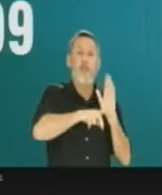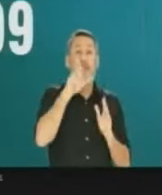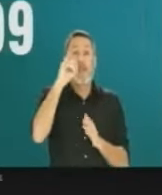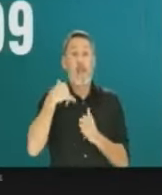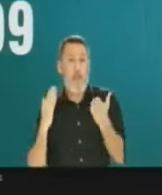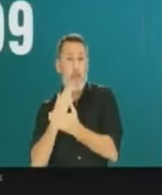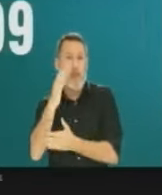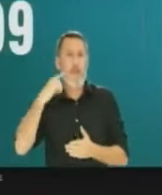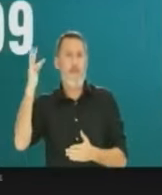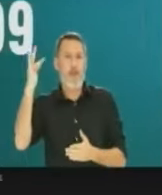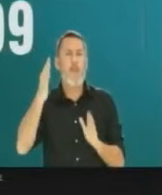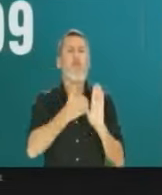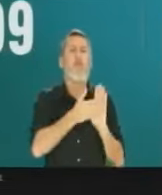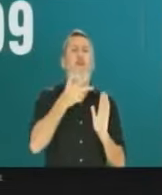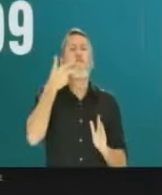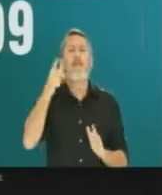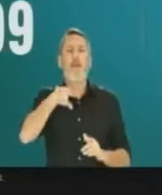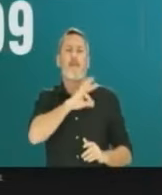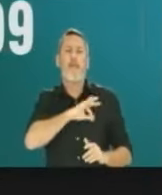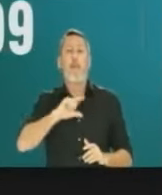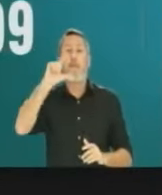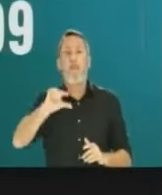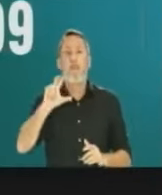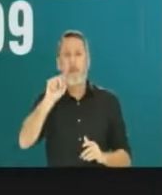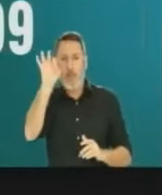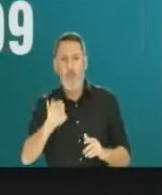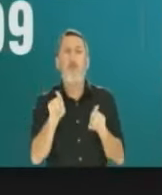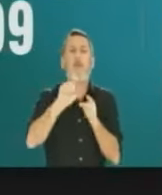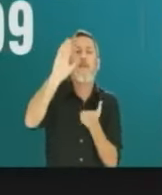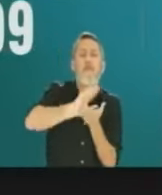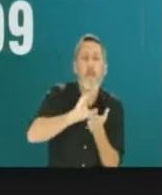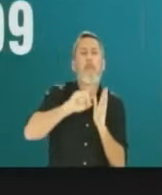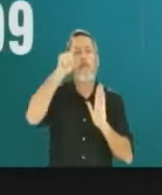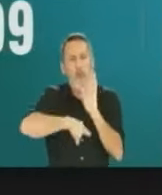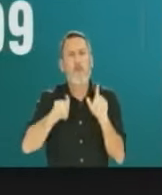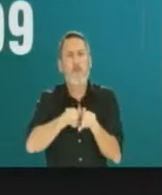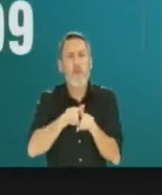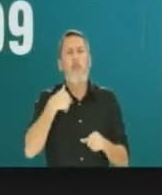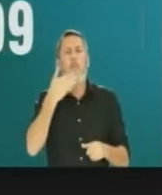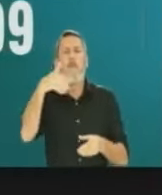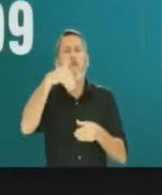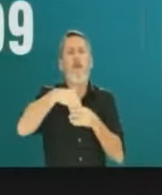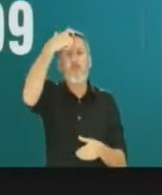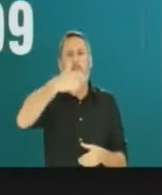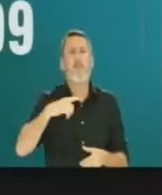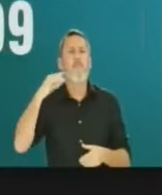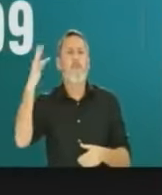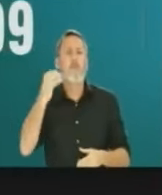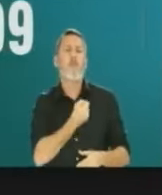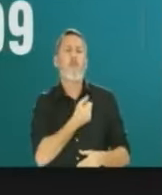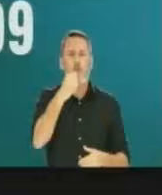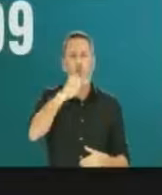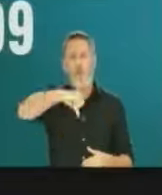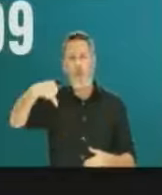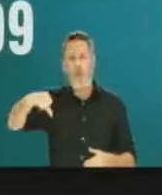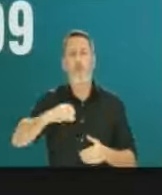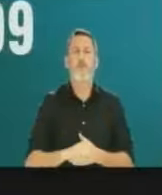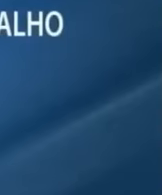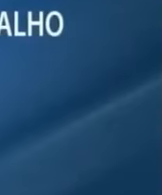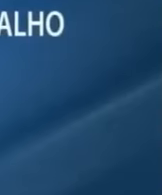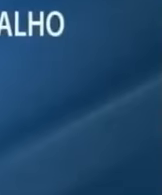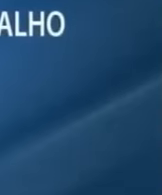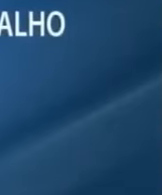de 50% no salário dos deputados, da verba de gabinete, começar pelo meu. Peço seu voto para deputado federal número